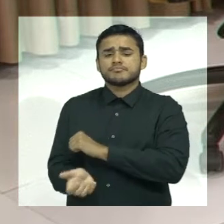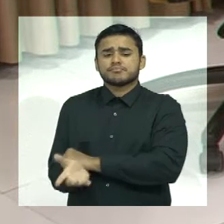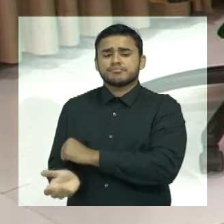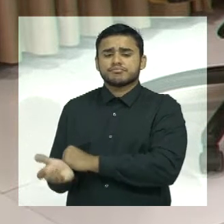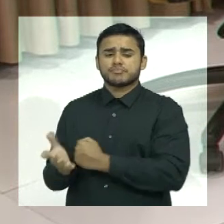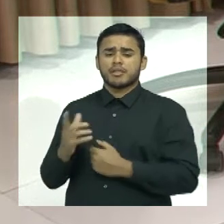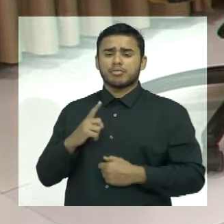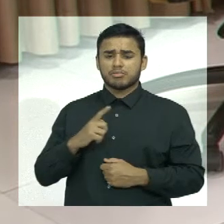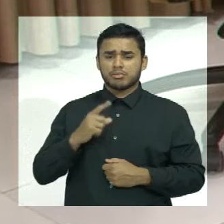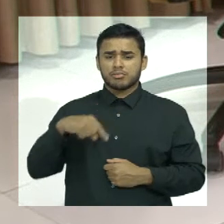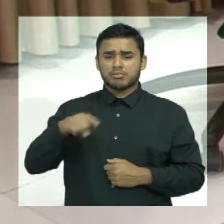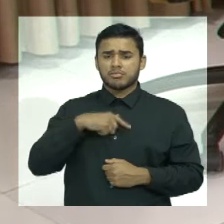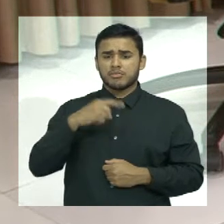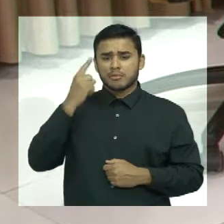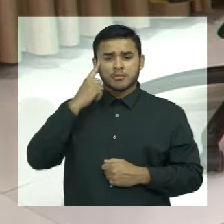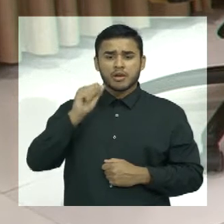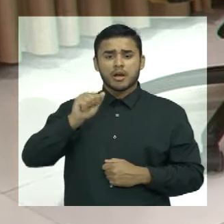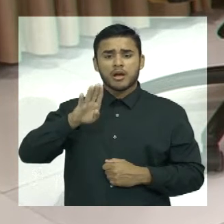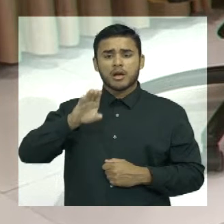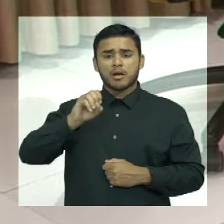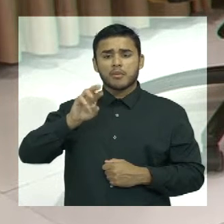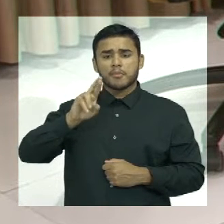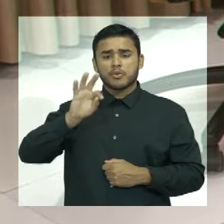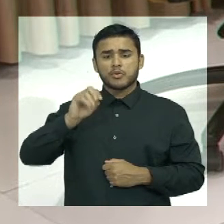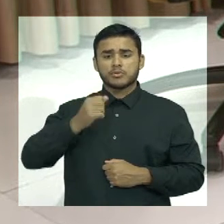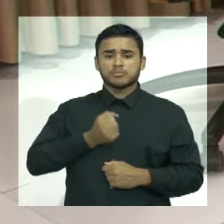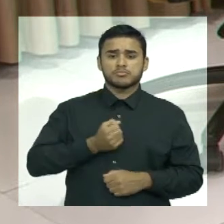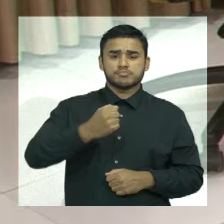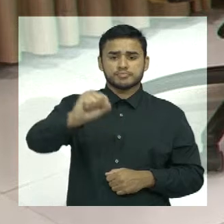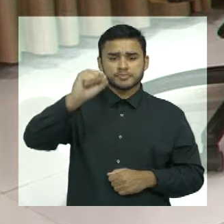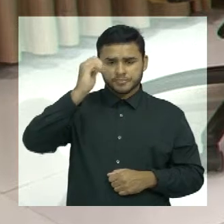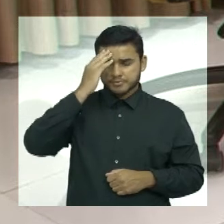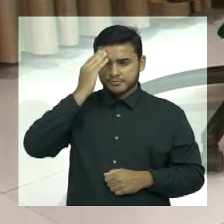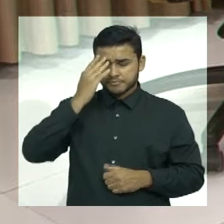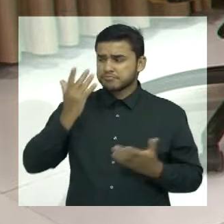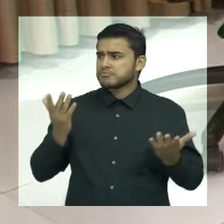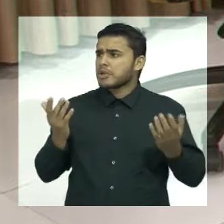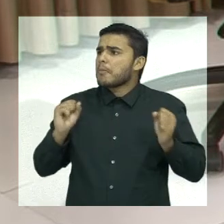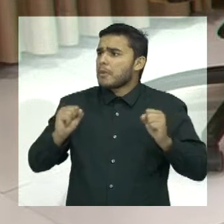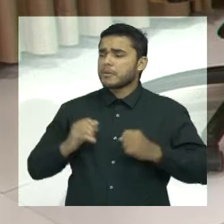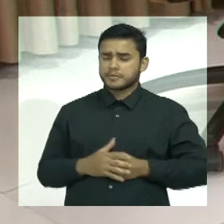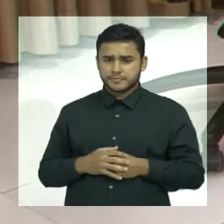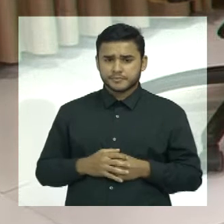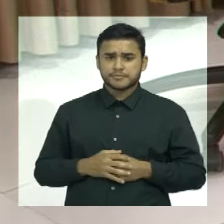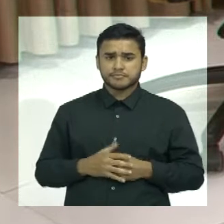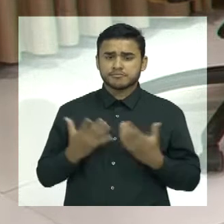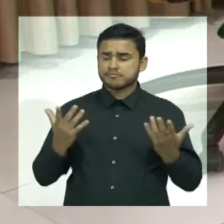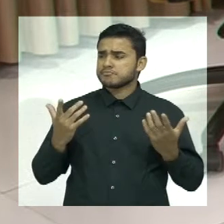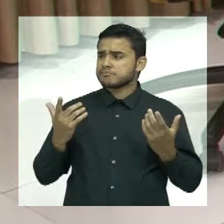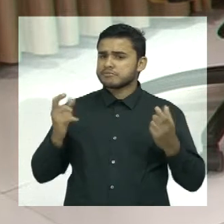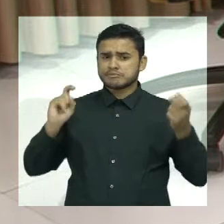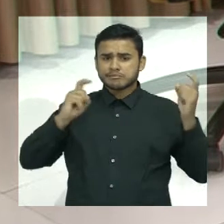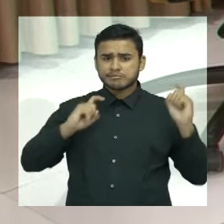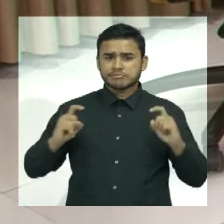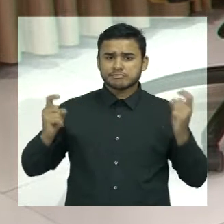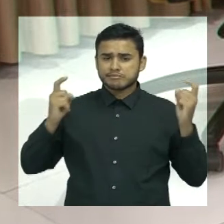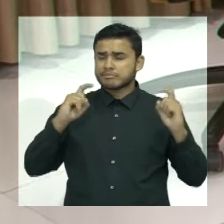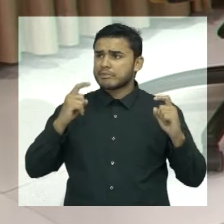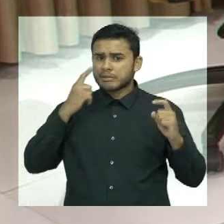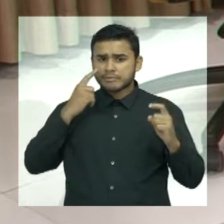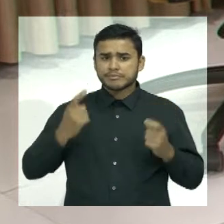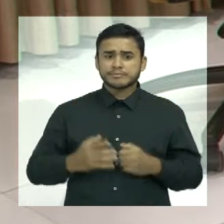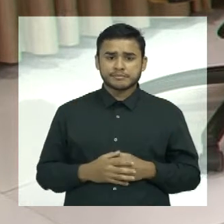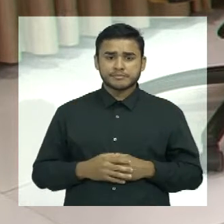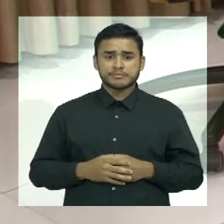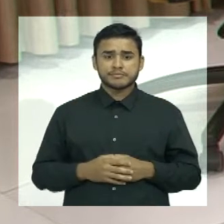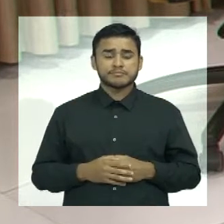capazes até mesmo de defender o assassinato de bebês dentro do ventre materno. Até pelo simples convencimento é mais fácil, quem dirá através disso, né? Verdade.